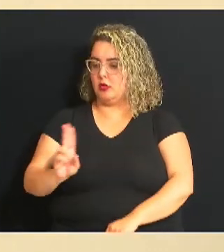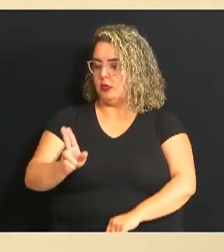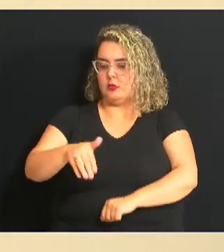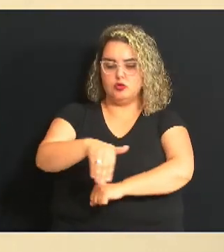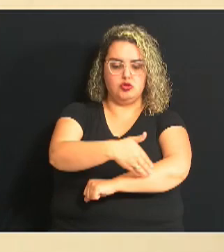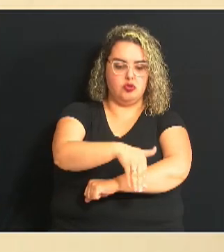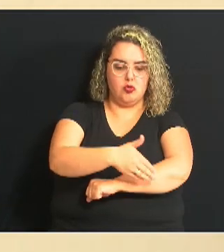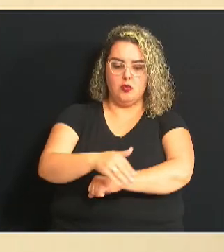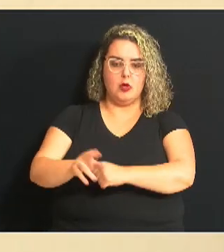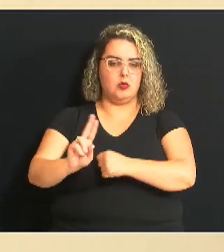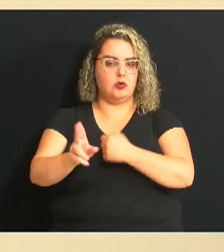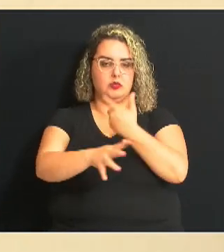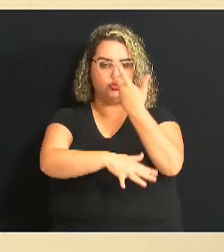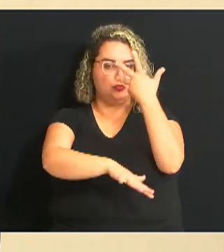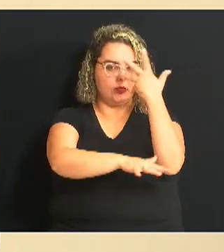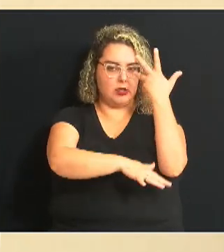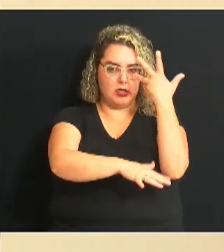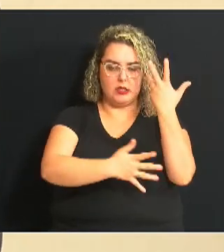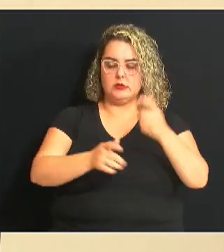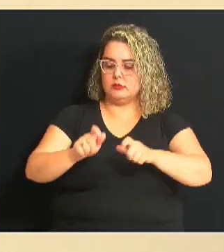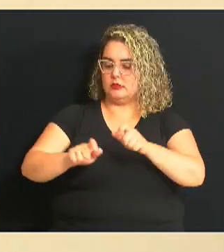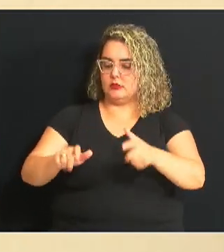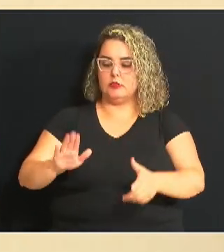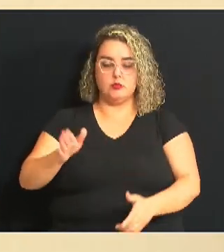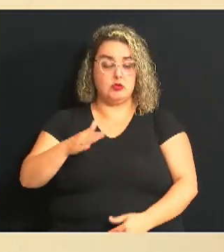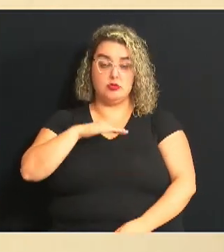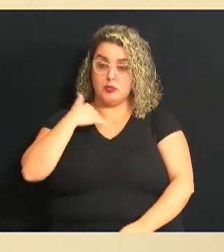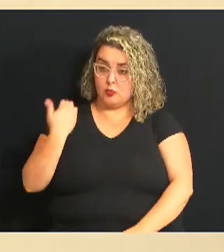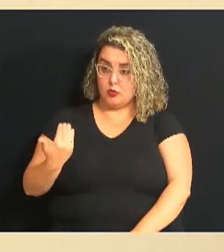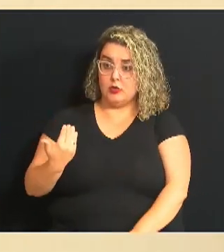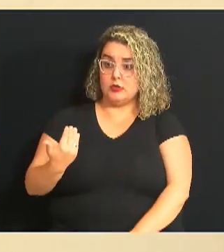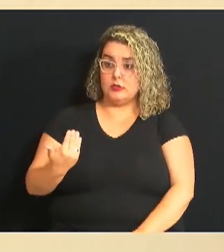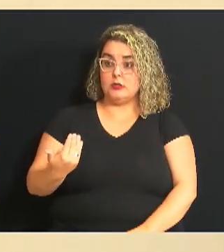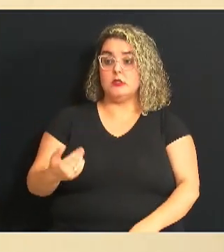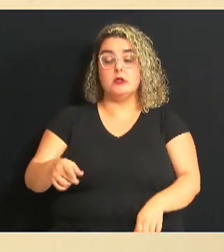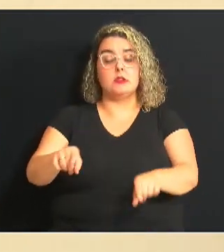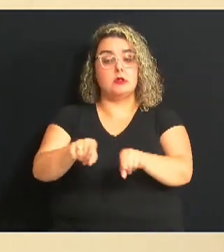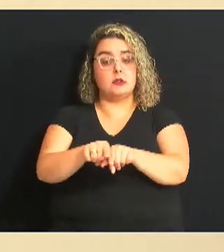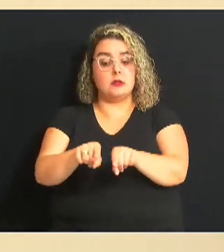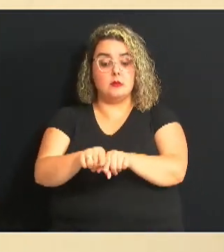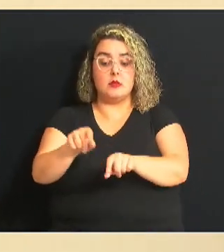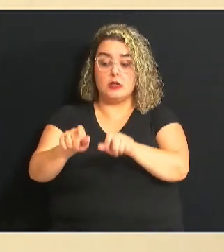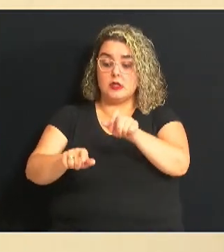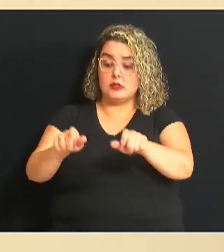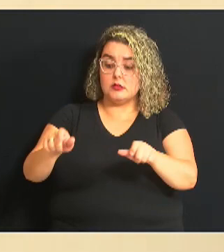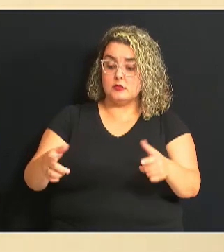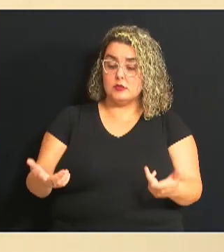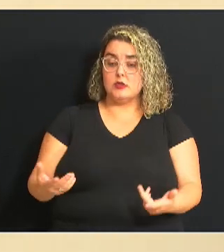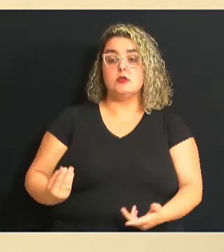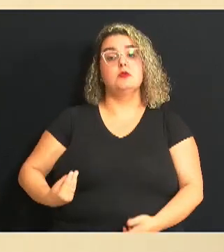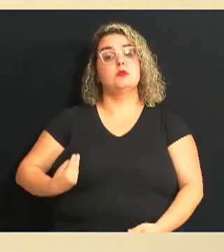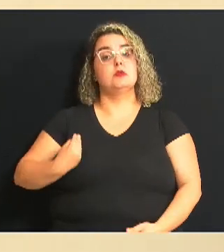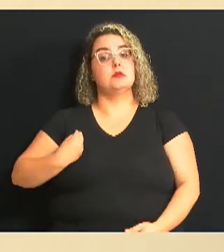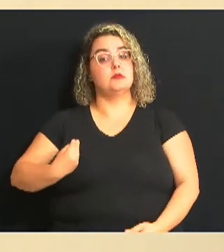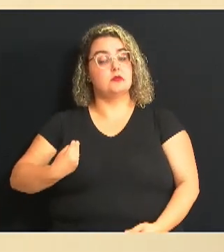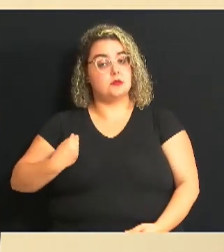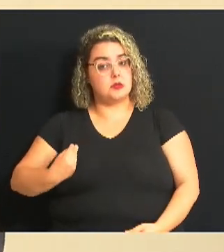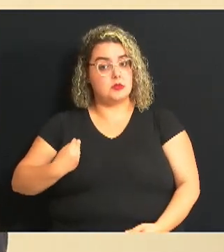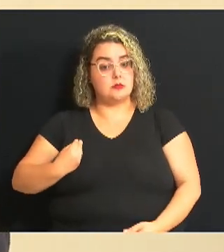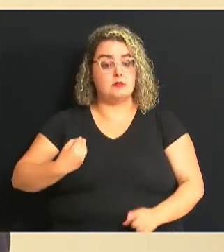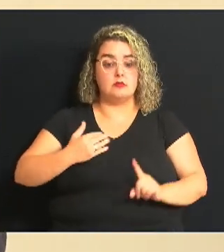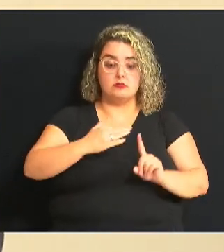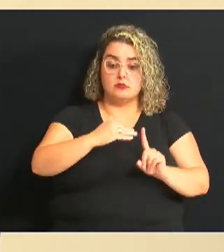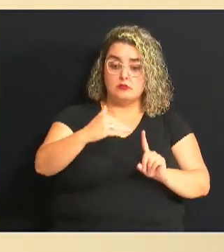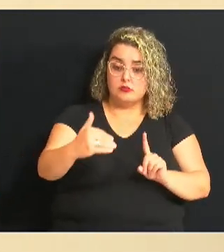de praça, as pessoas já falecidas e as pessoas em vida que se destacaram de